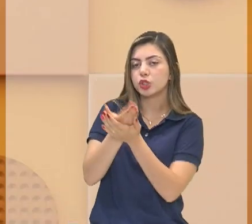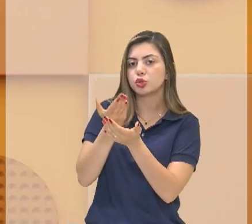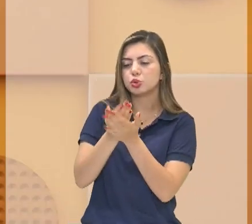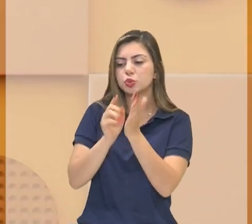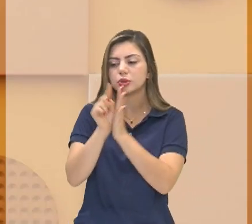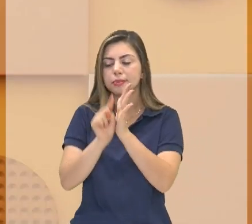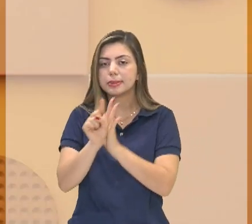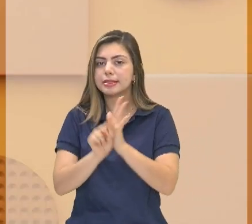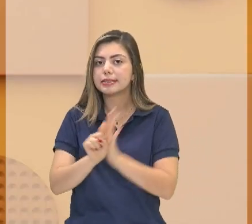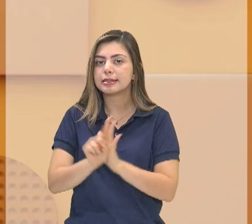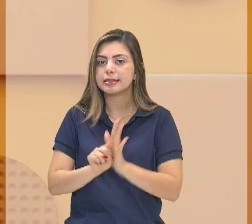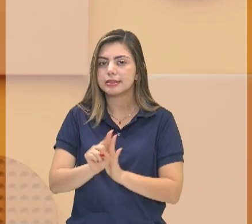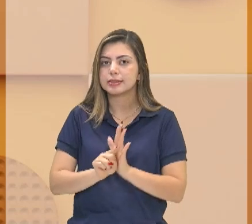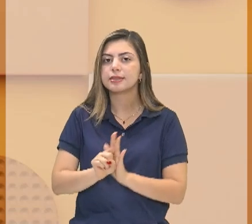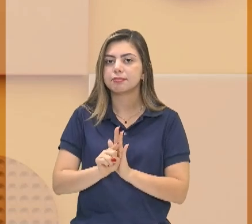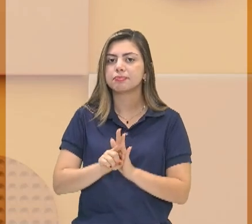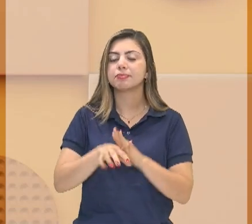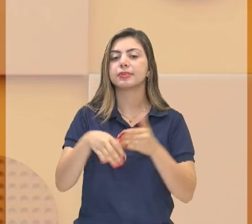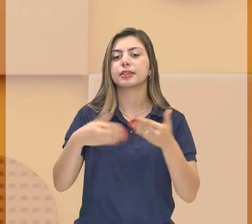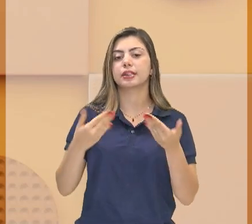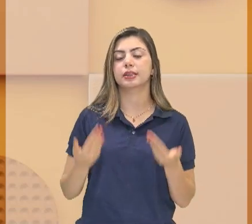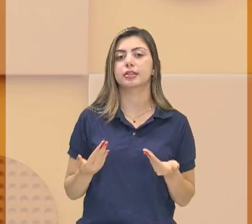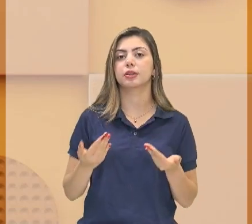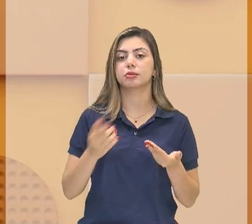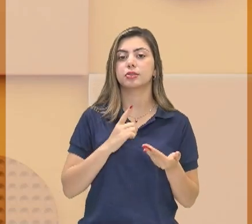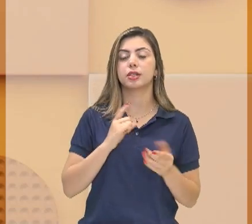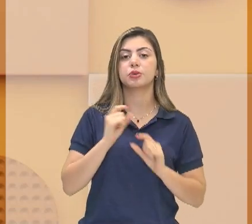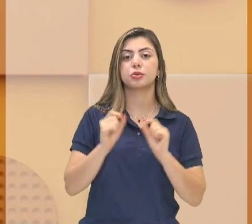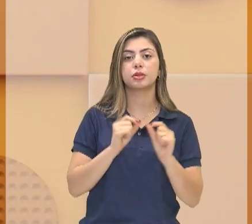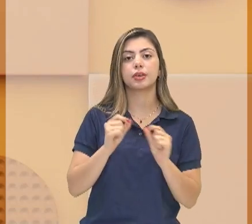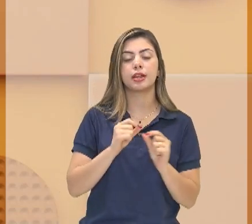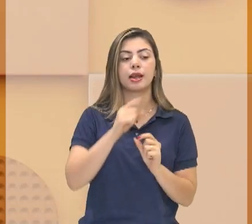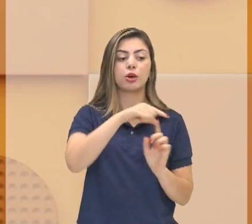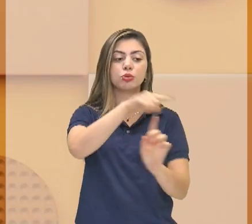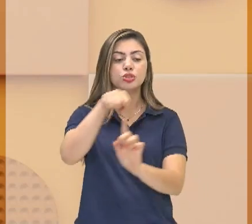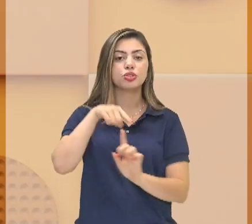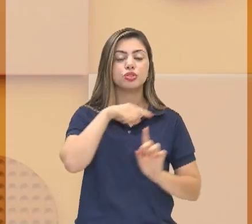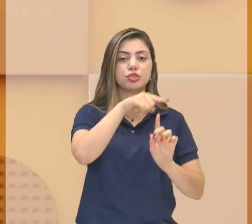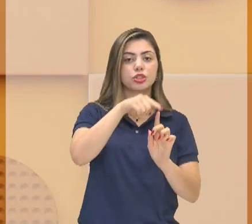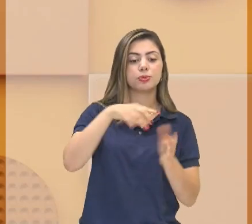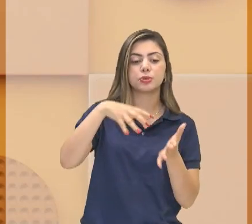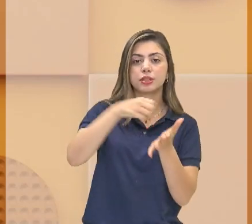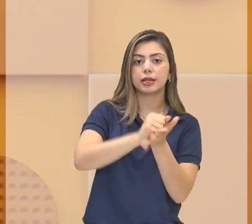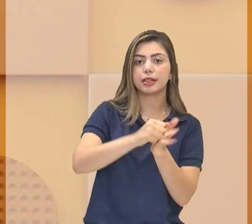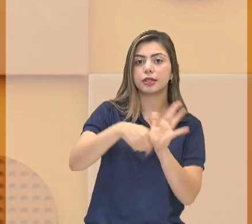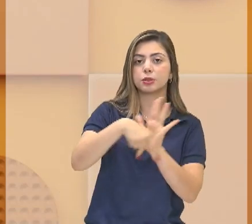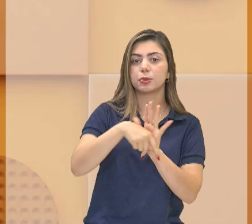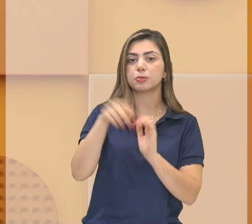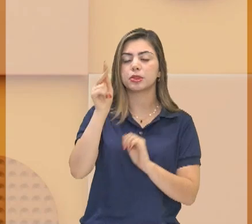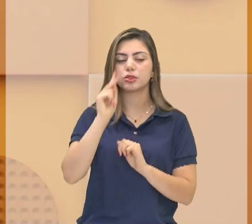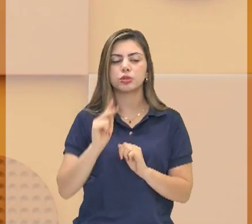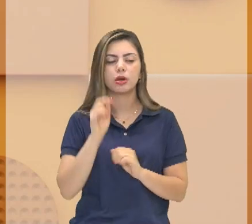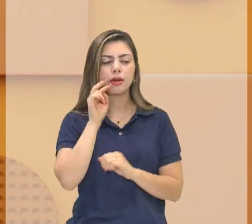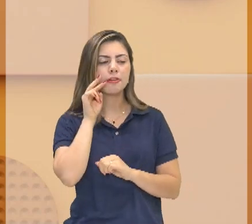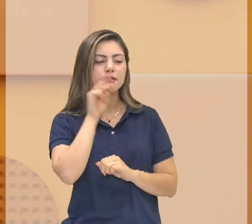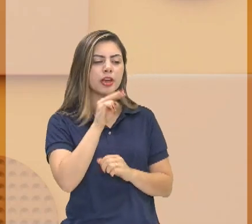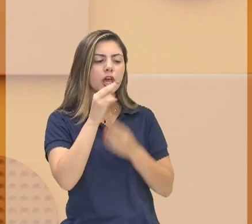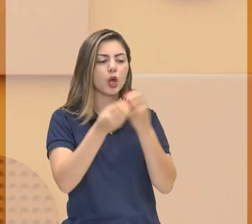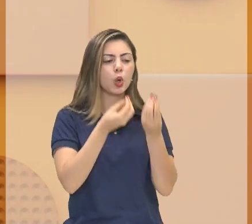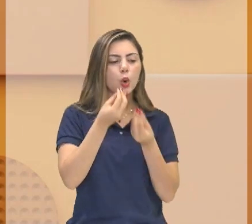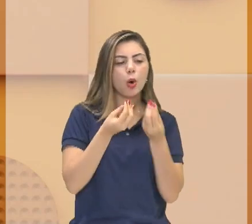toma conta, né, ali das fontes e tenta o quê? Interpretá-las,